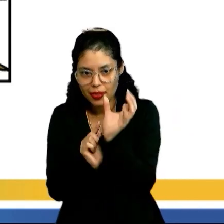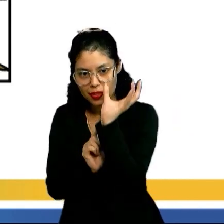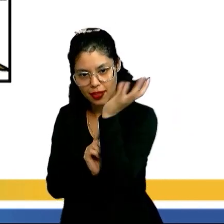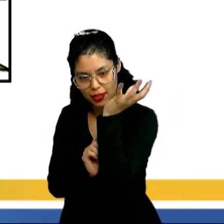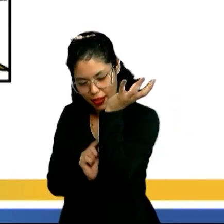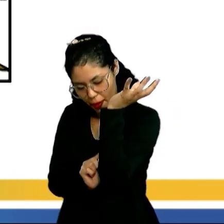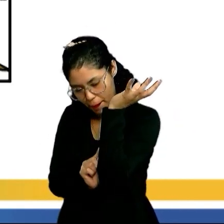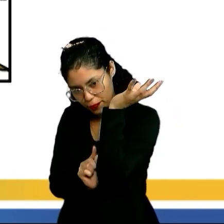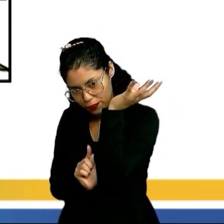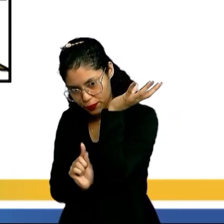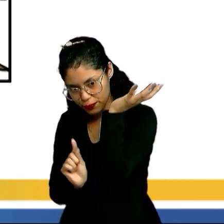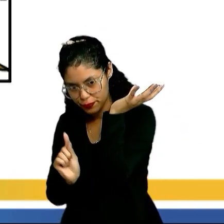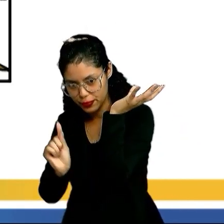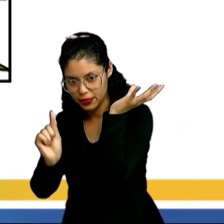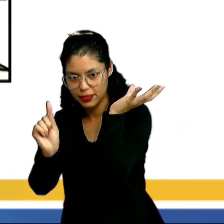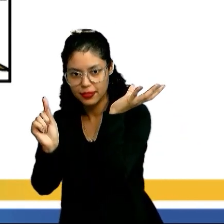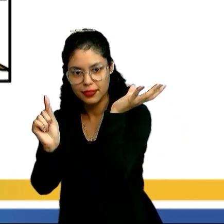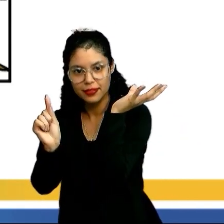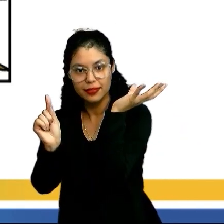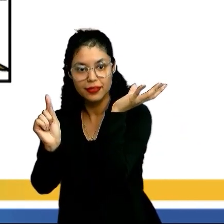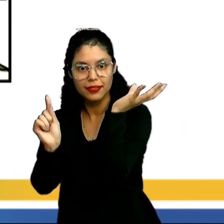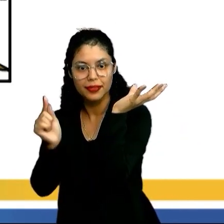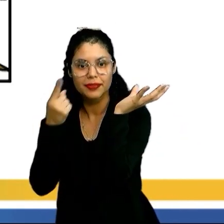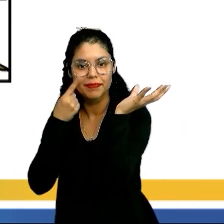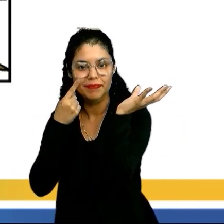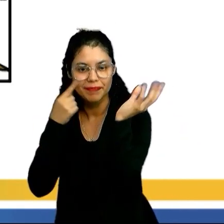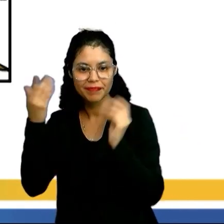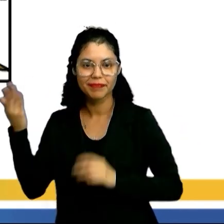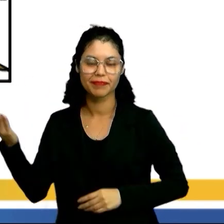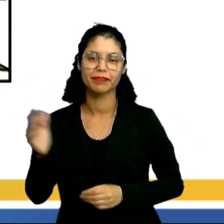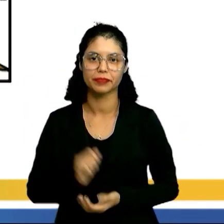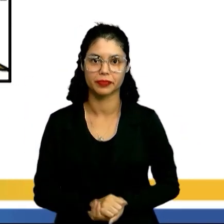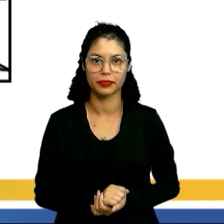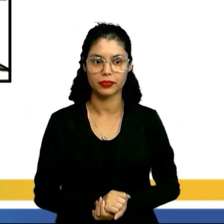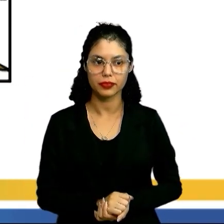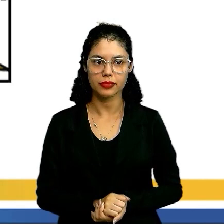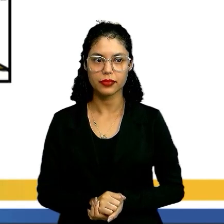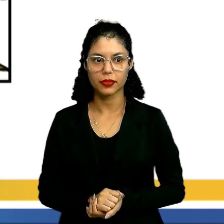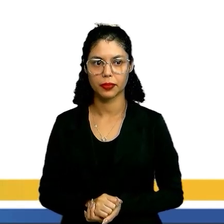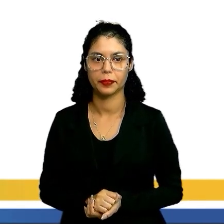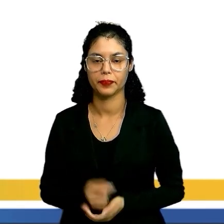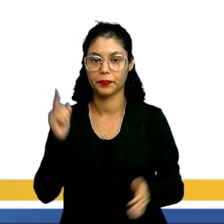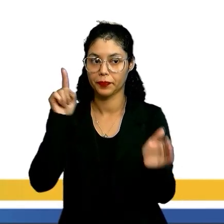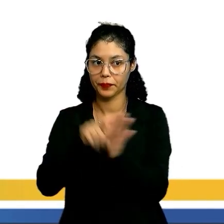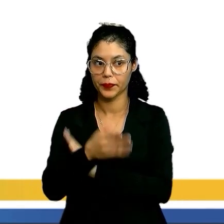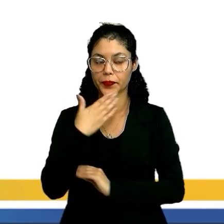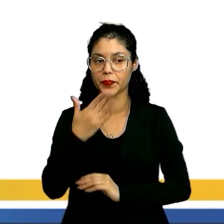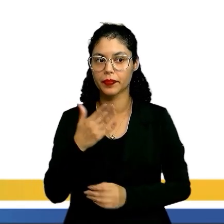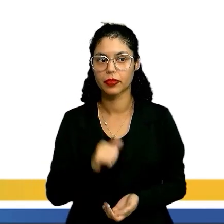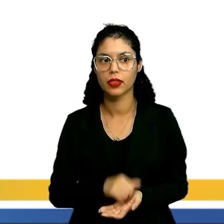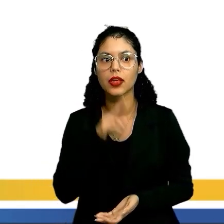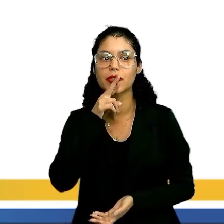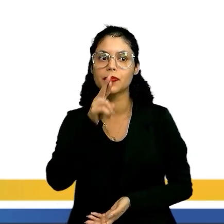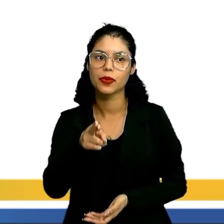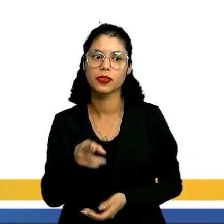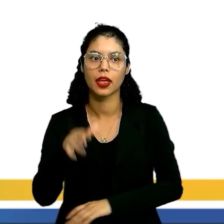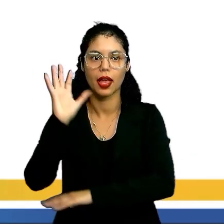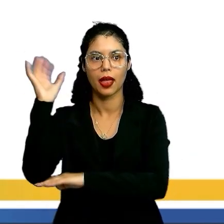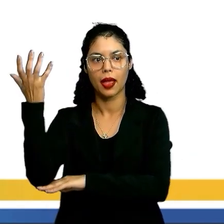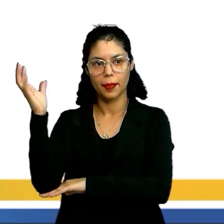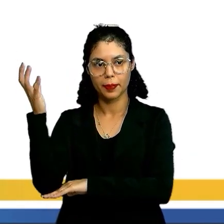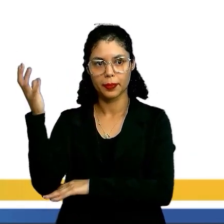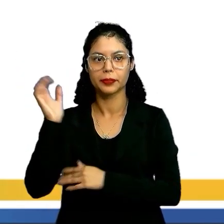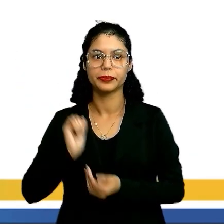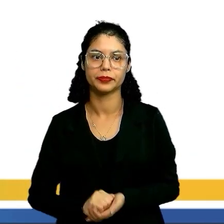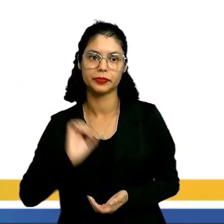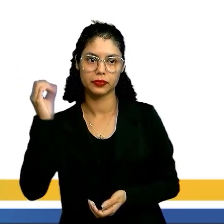lado dela, olha quem surgiu, né? Um ramozinho. E olha só o que a minha questão pede. A resposta